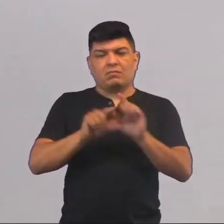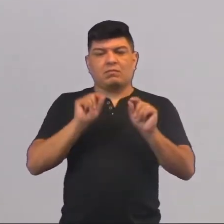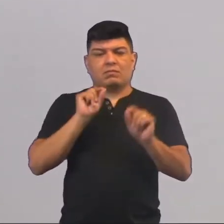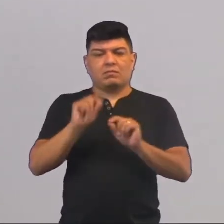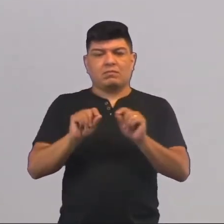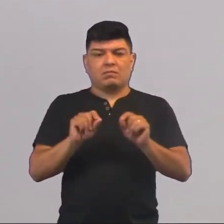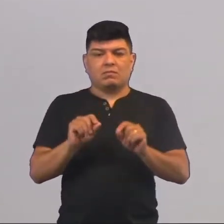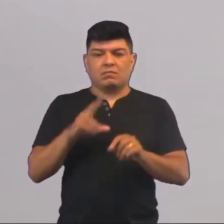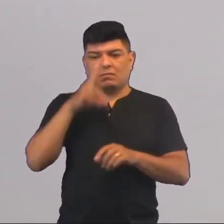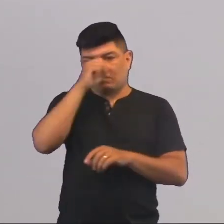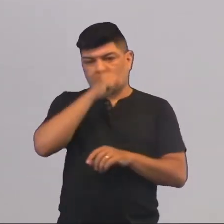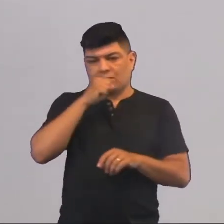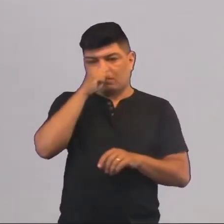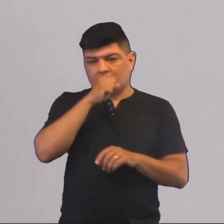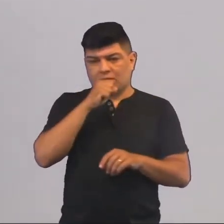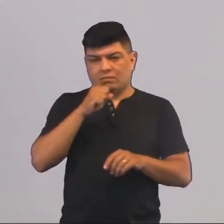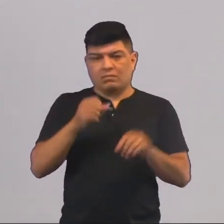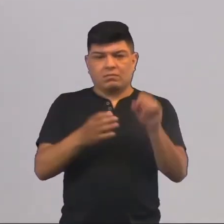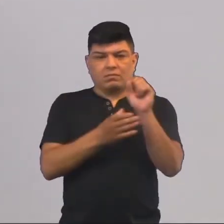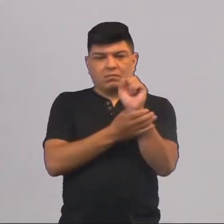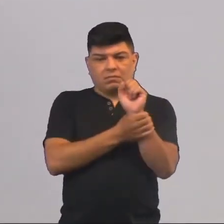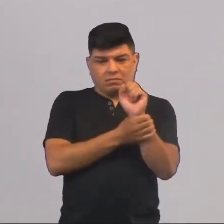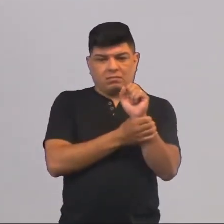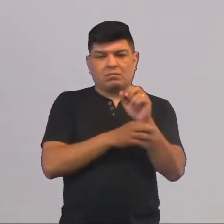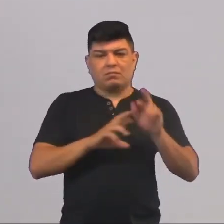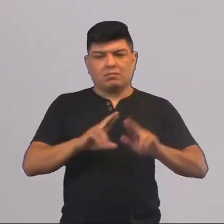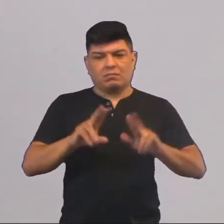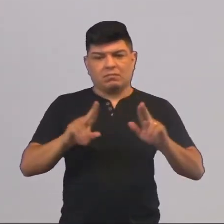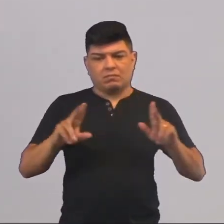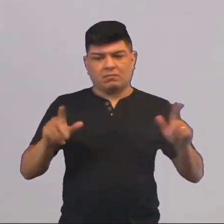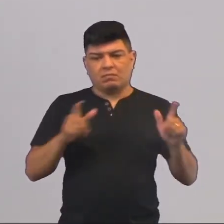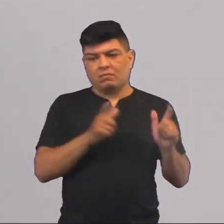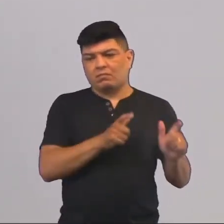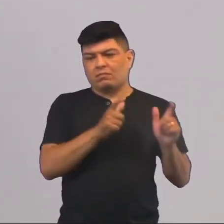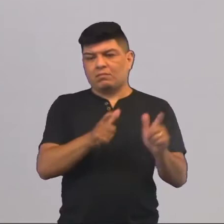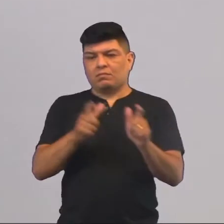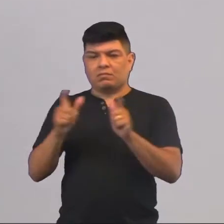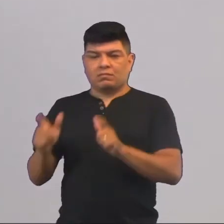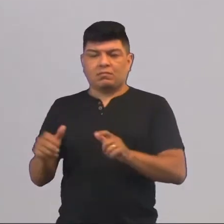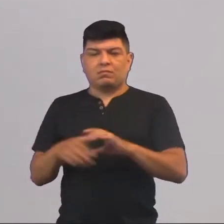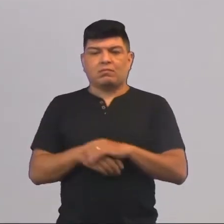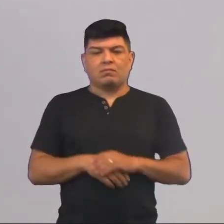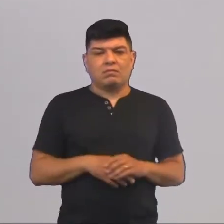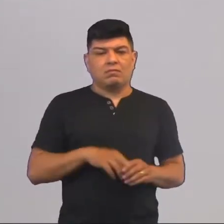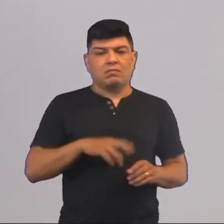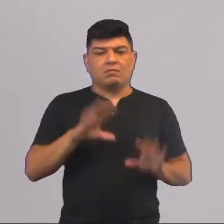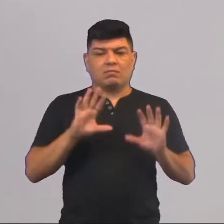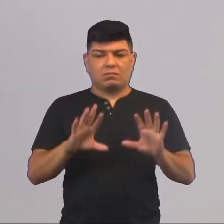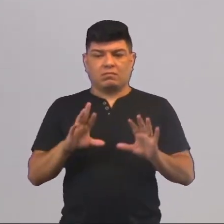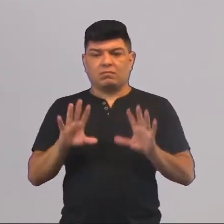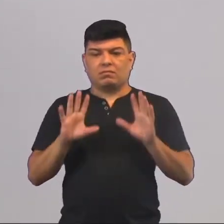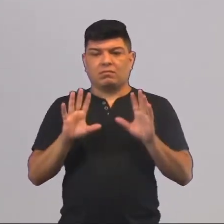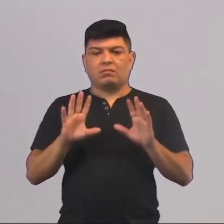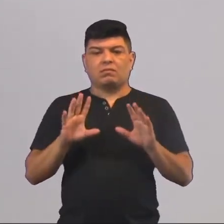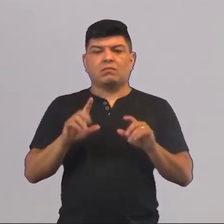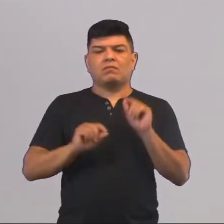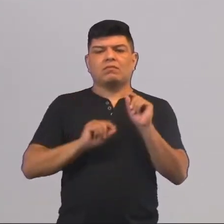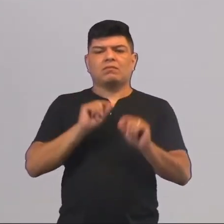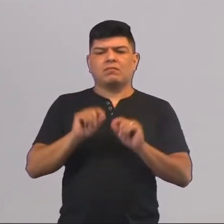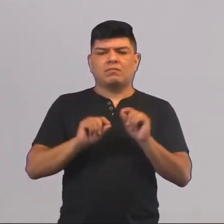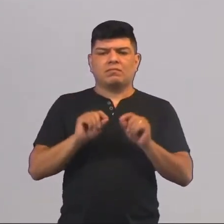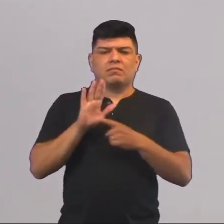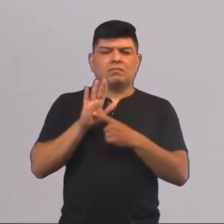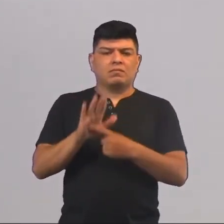para fortalecer a proteção dessas diferentes áreas, tá? A respeito dessas leis, quem que a gente